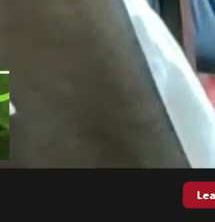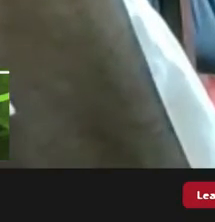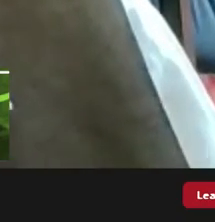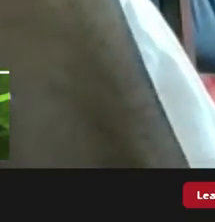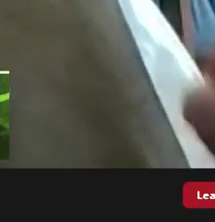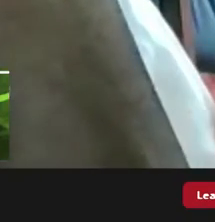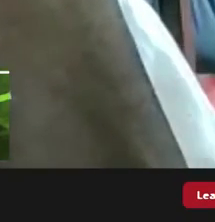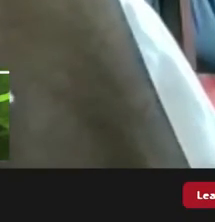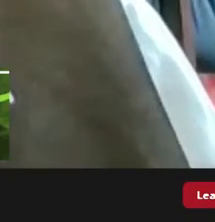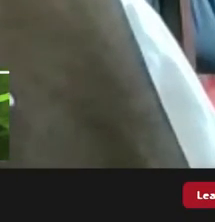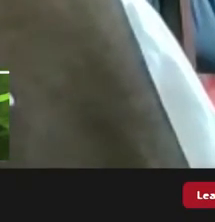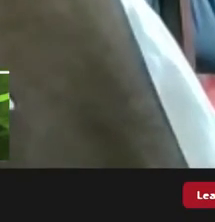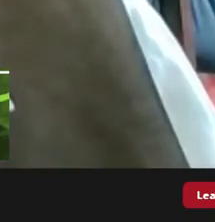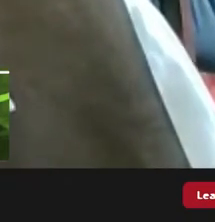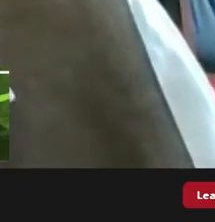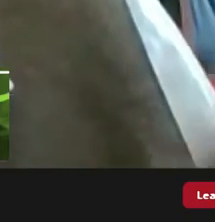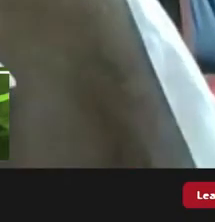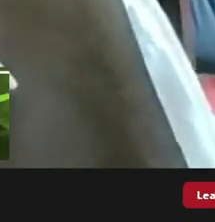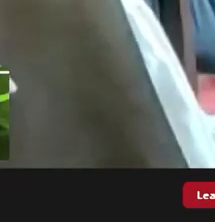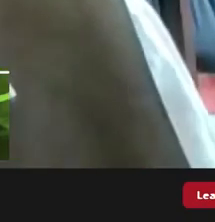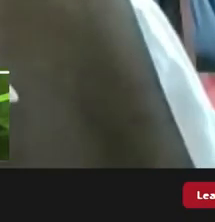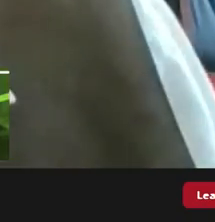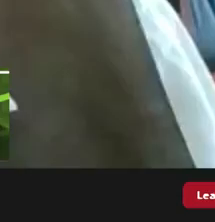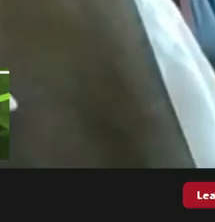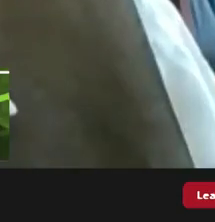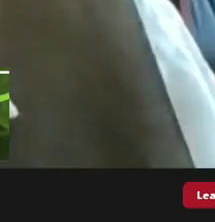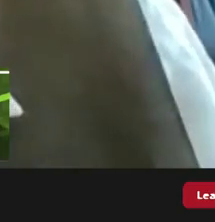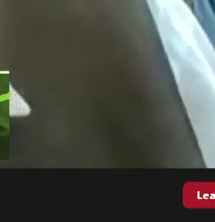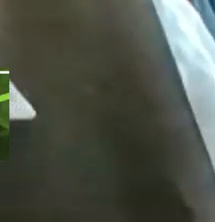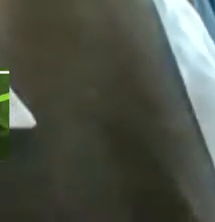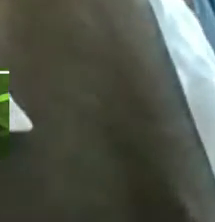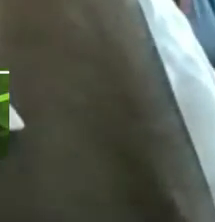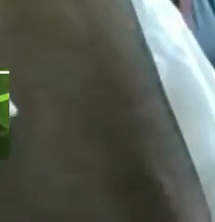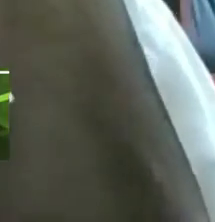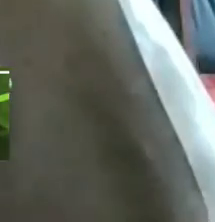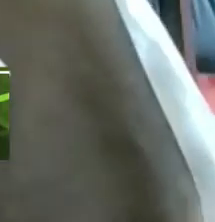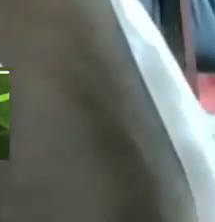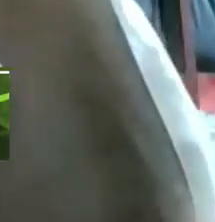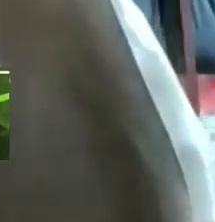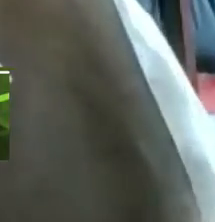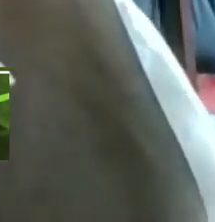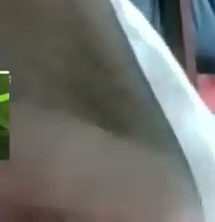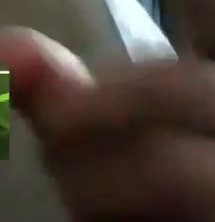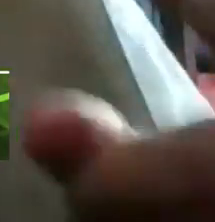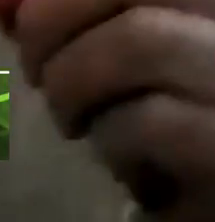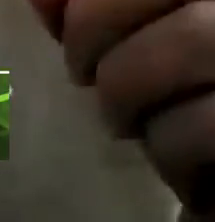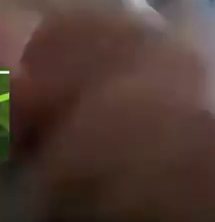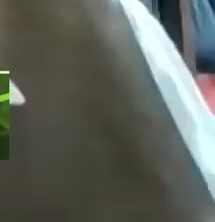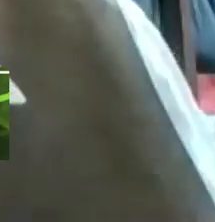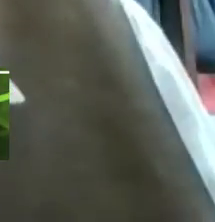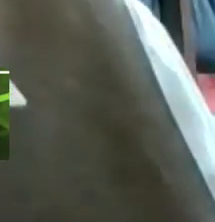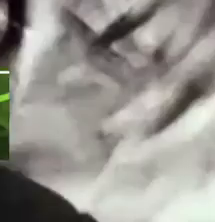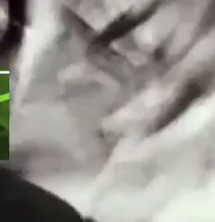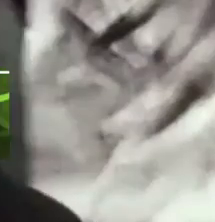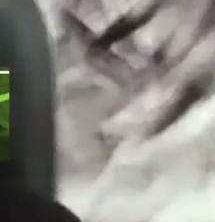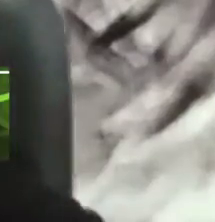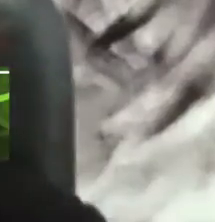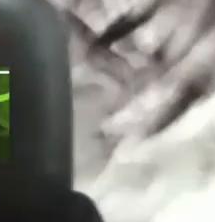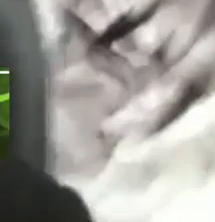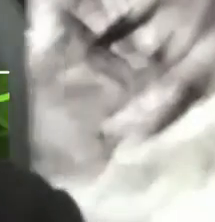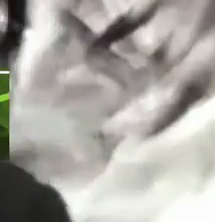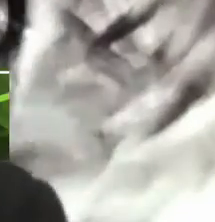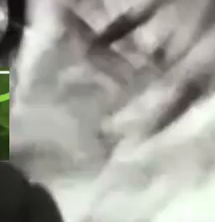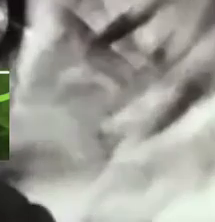Santos Paulo Freire e Ladislau Dovbor então não só lembrar Paulo